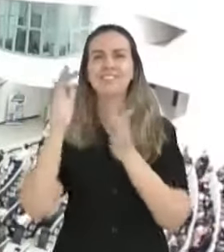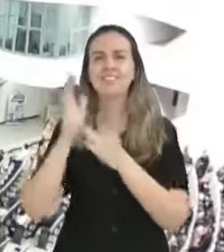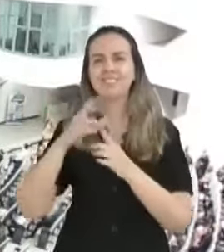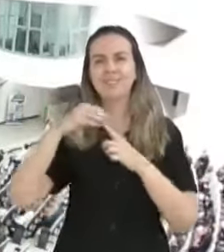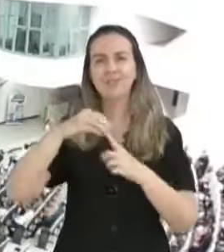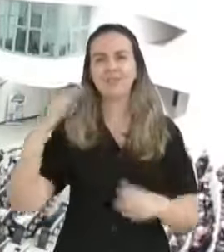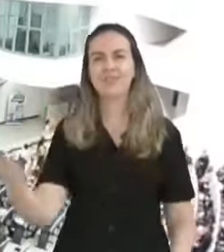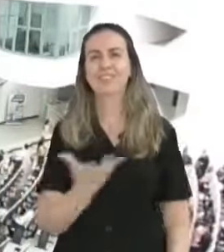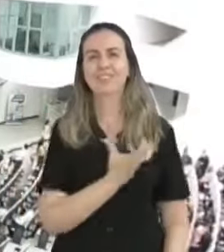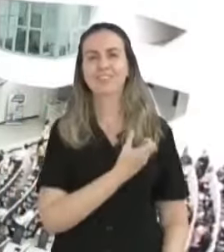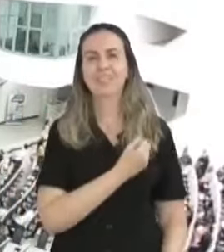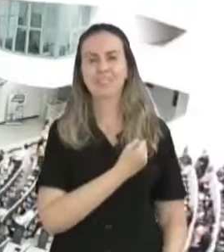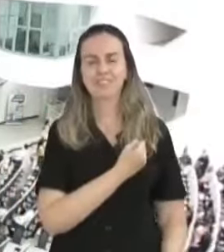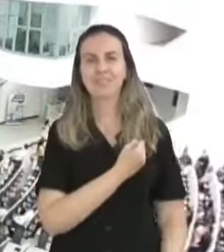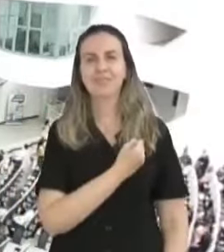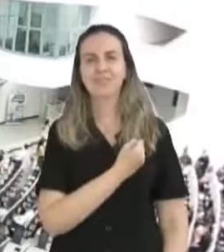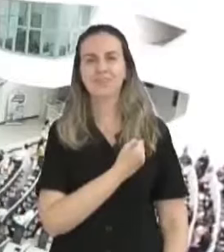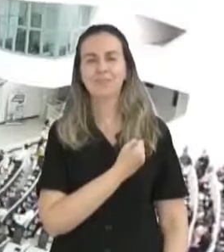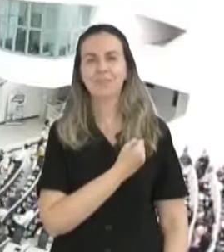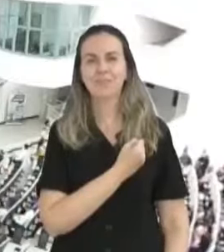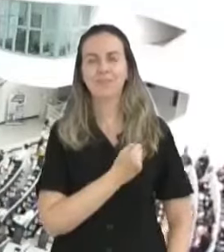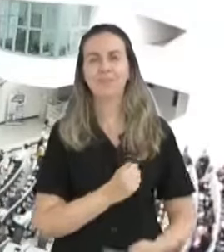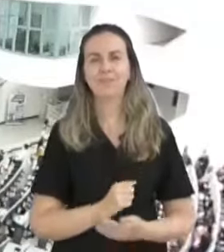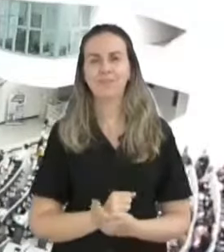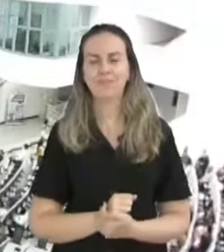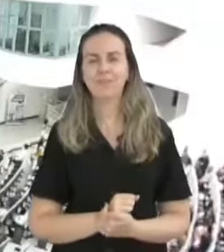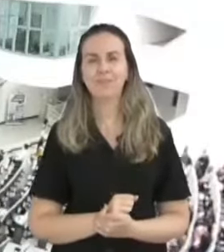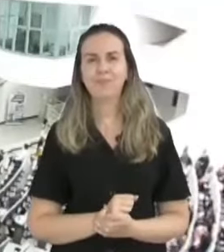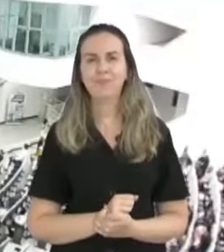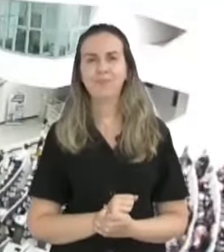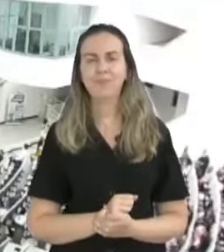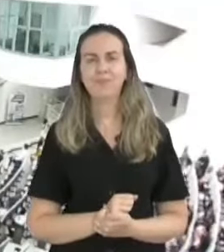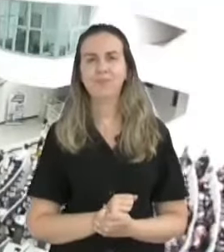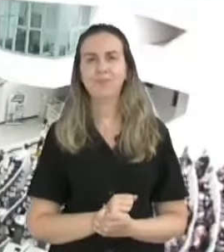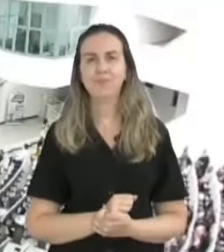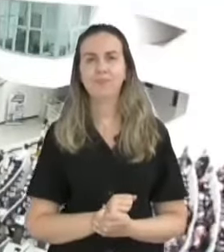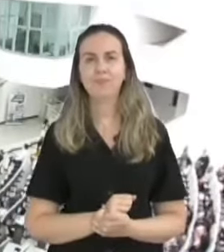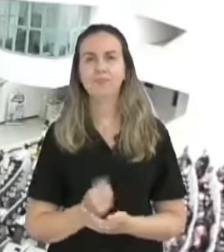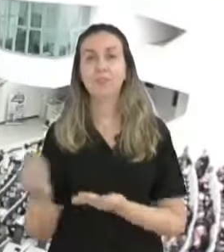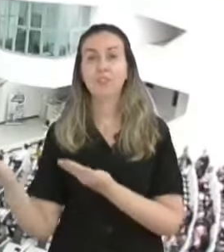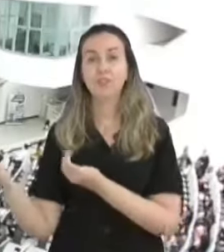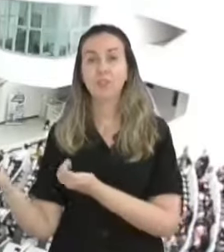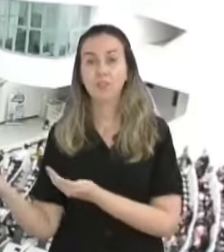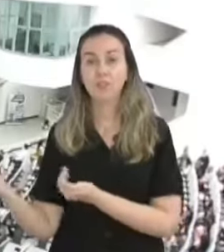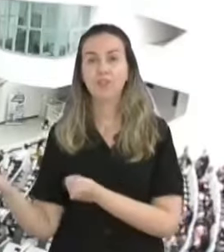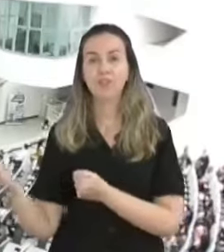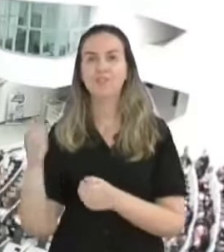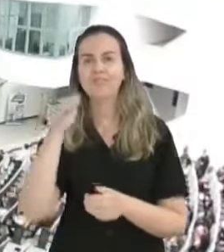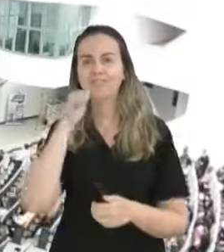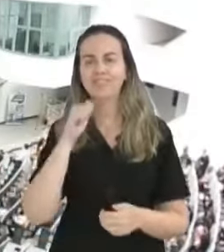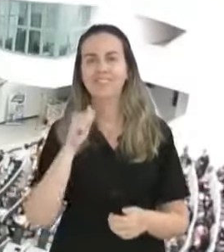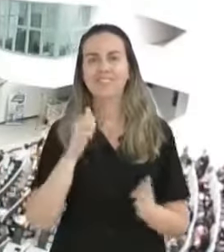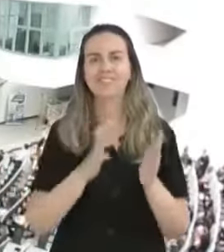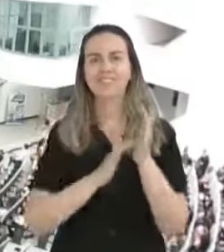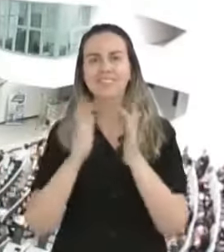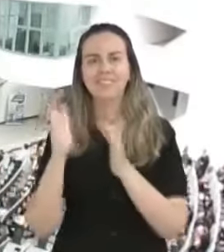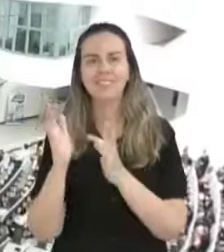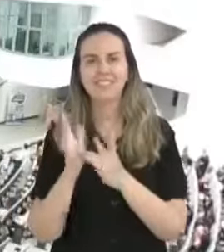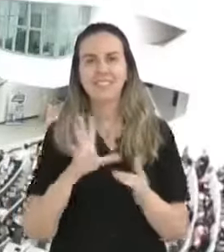como seu Salvador? Saia daí de onde você está e venha. Moça, Jesus te